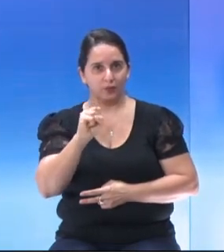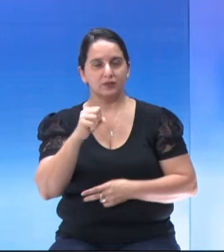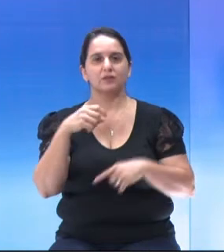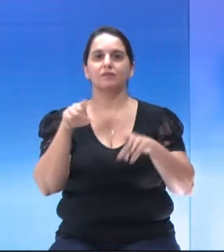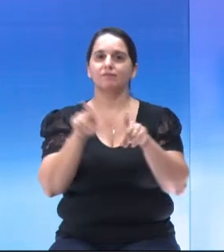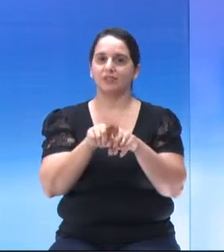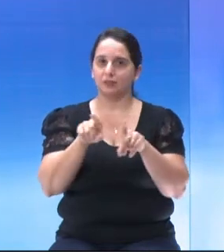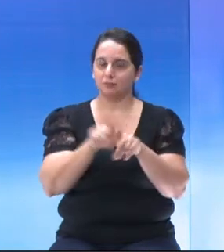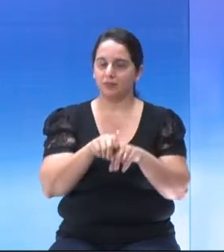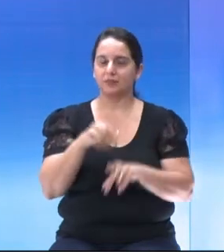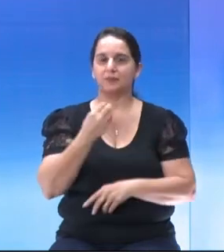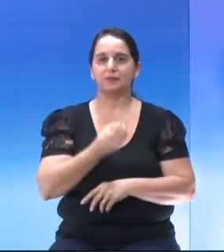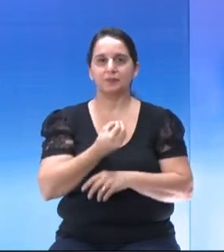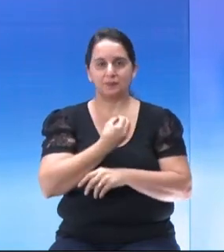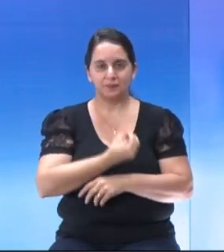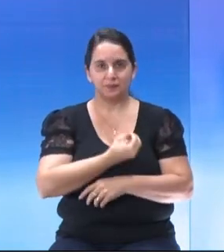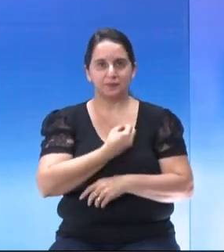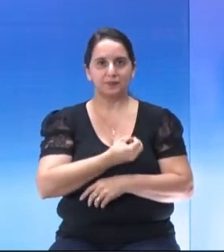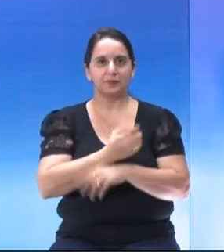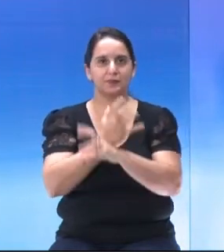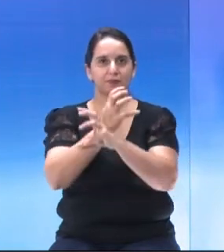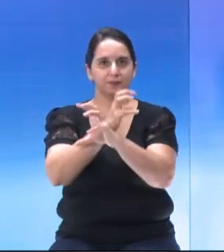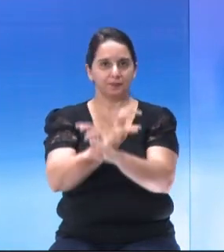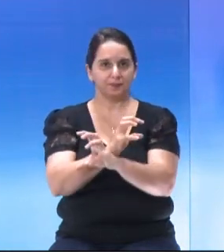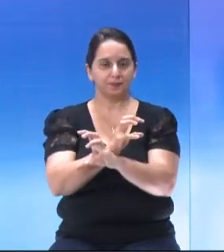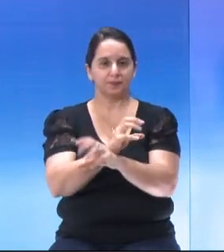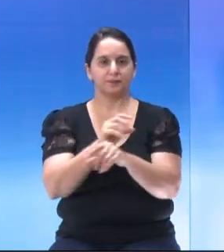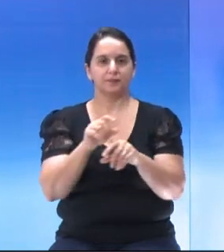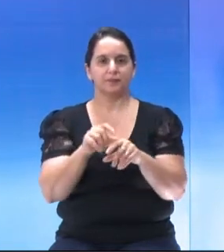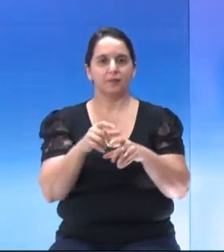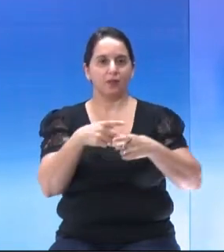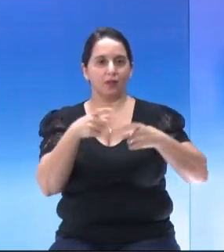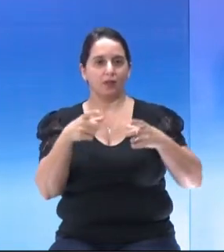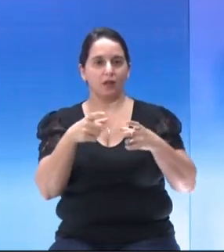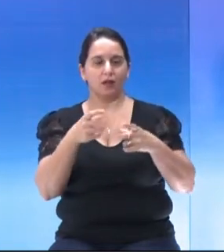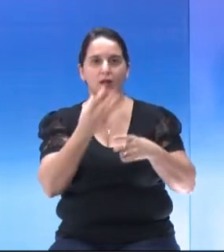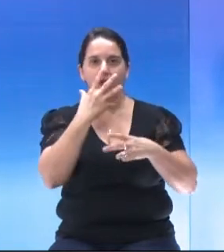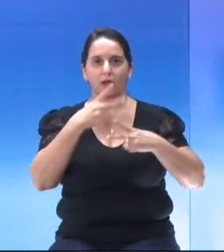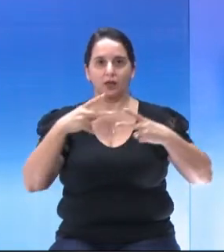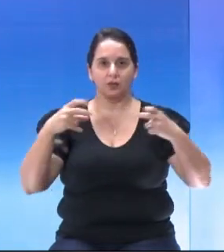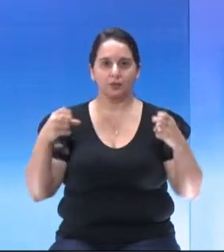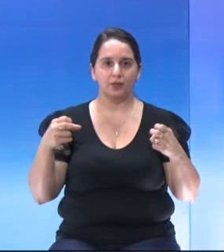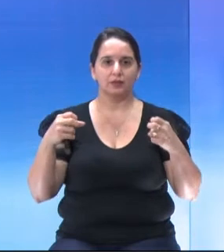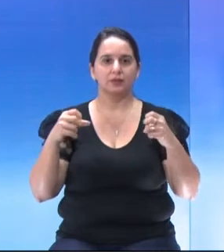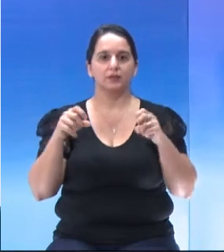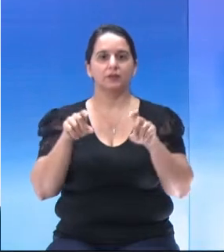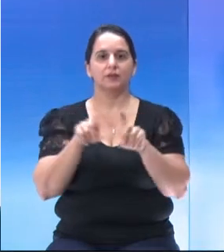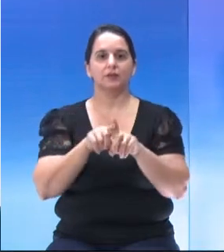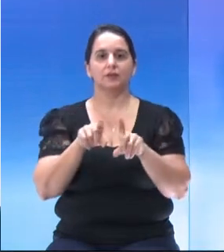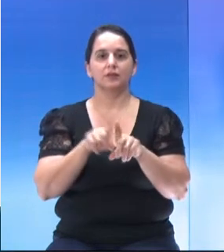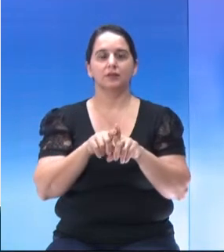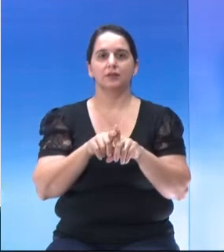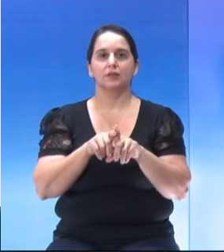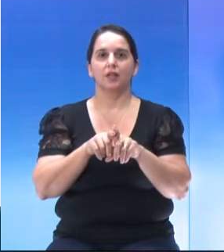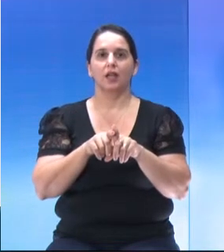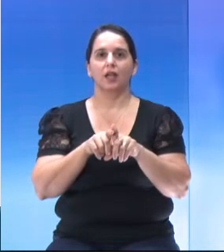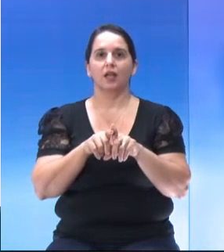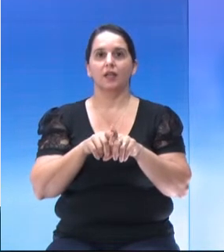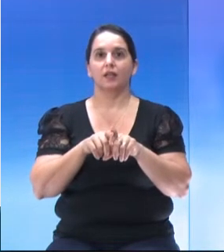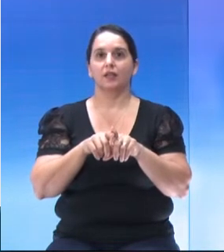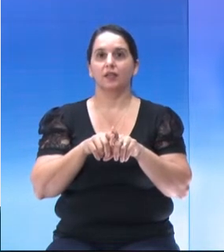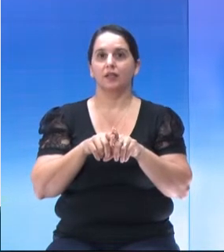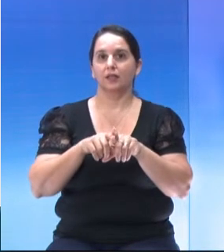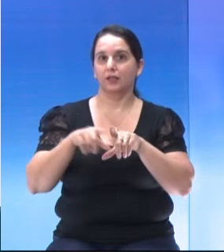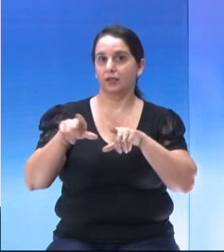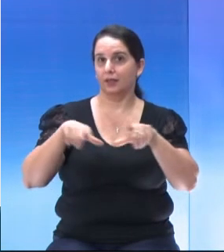no deserto, sim, fazem parte, tá bom, do deserto. A maioria destes animais, eles desenvolvem suas atividades no período